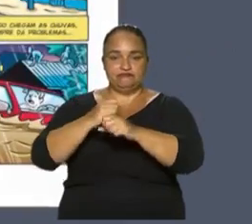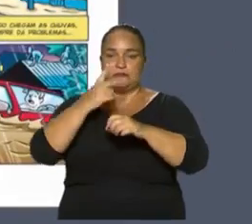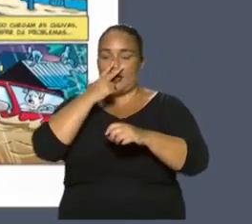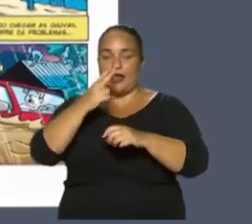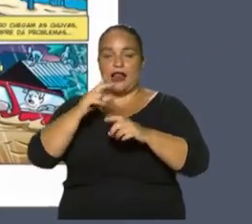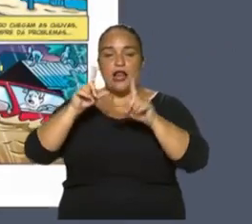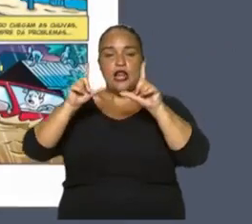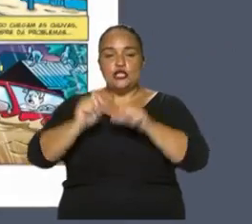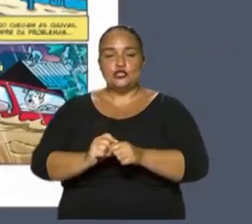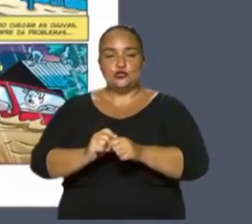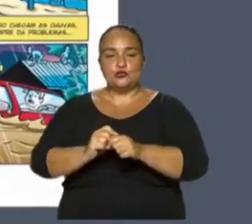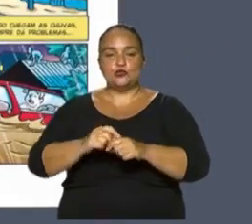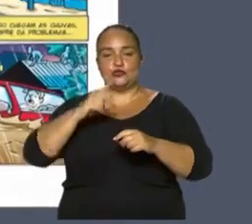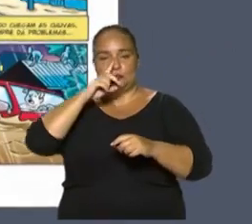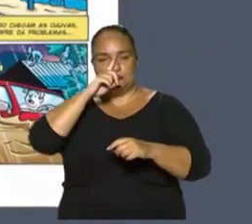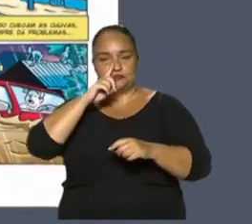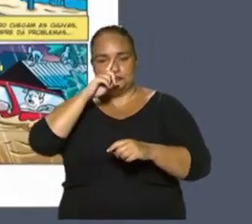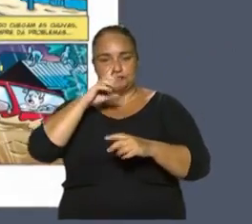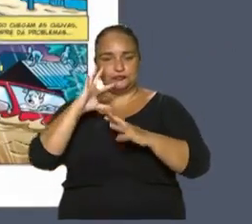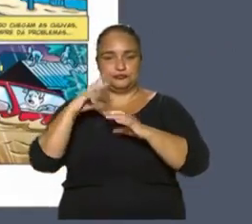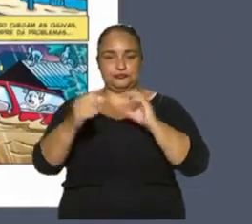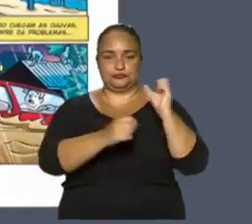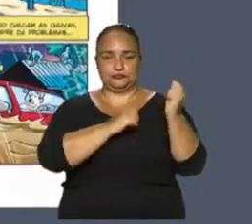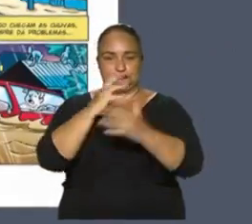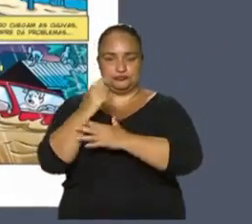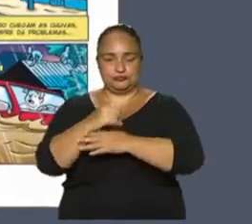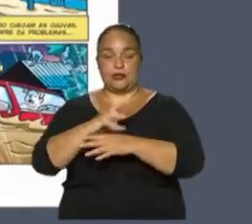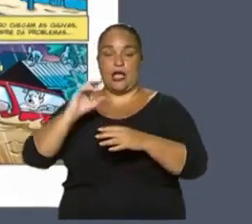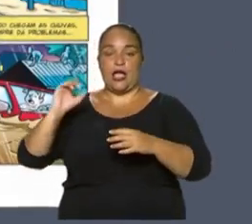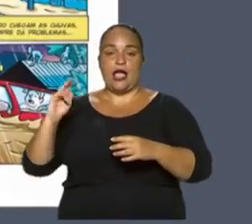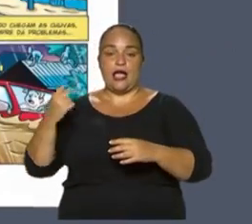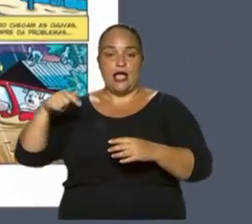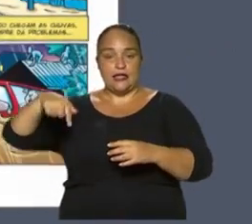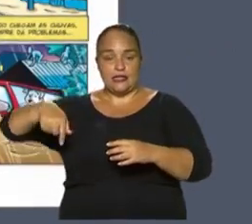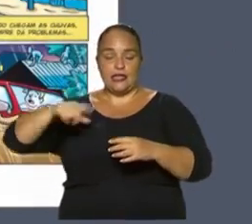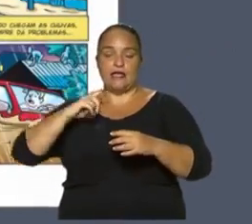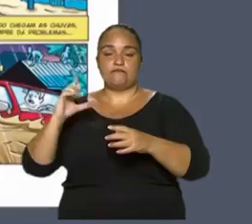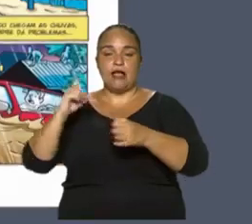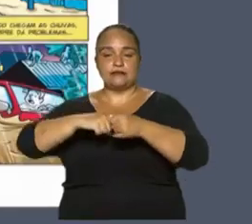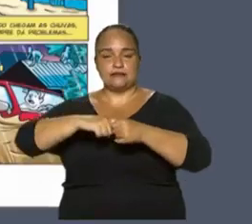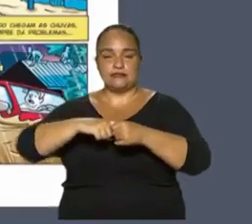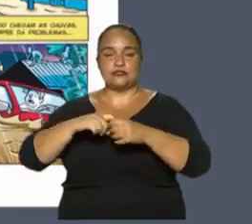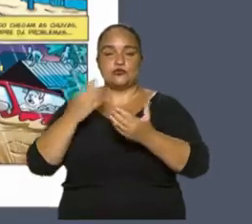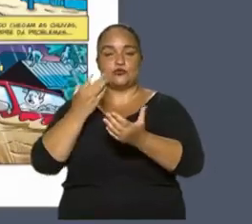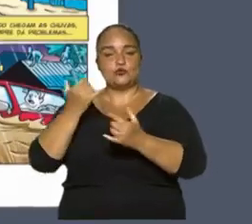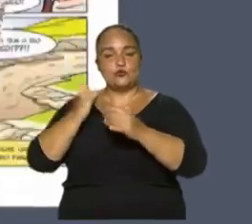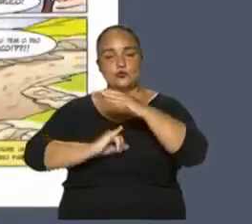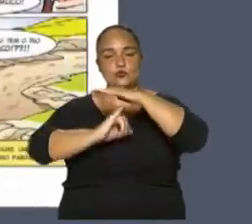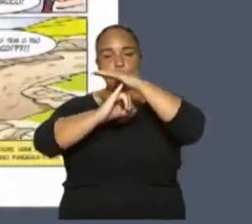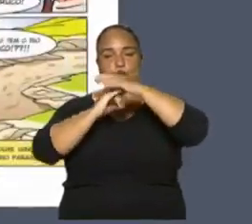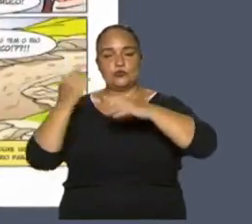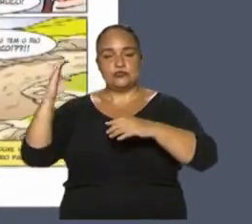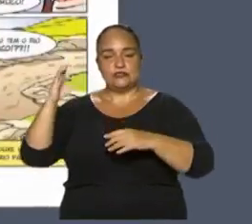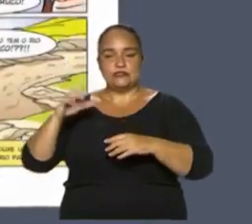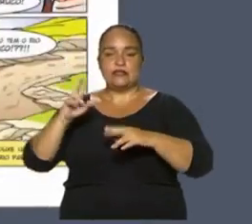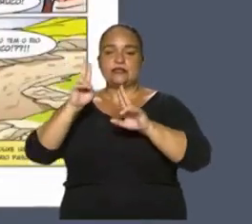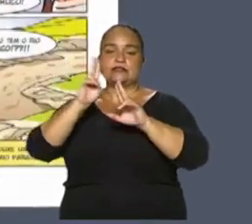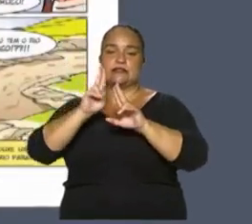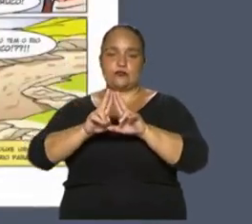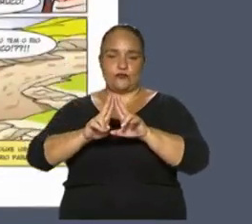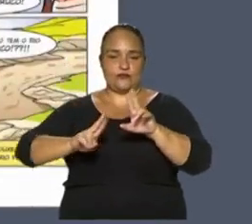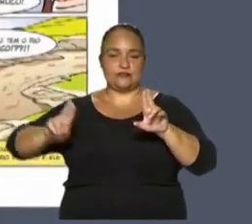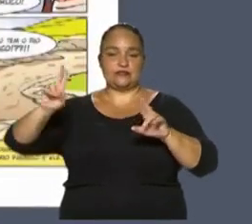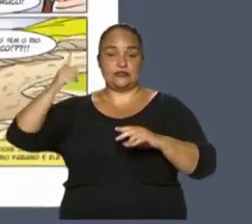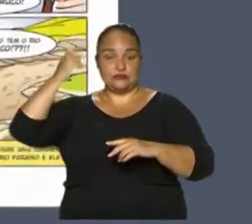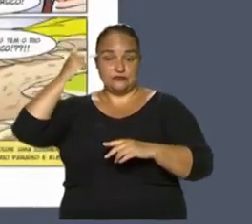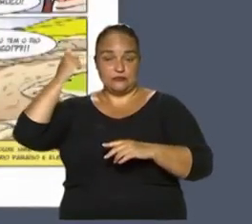de riscos de desastres. A HQ é uma parceria do Instituto de Ciência e Tecnologia da Universidade Estadual Paulista